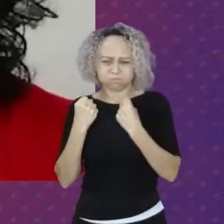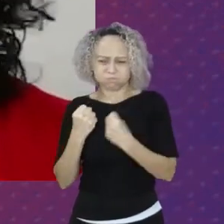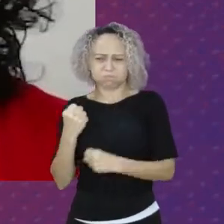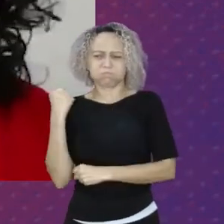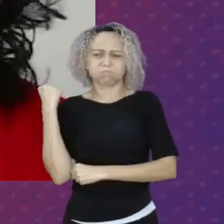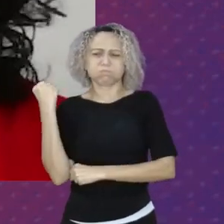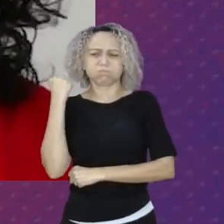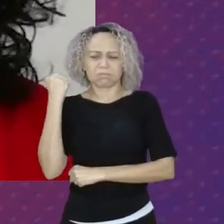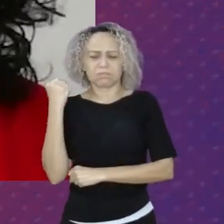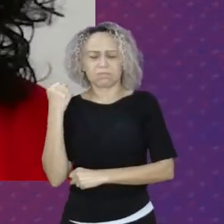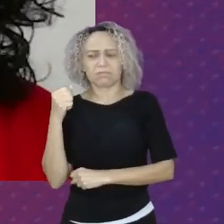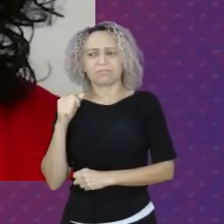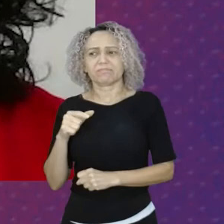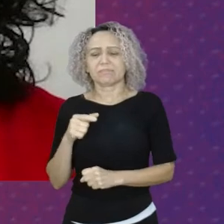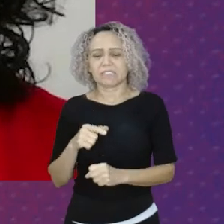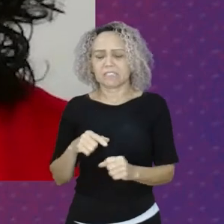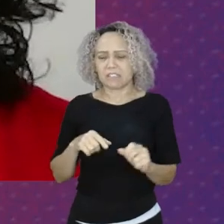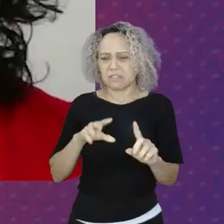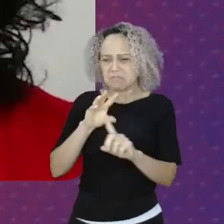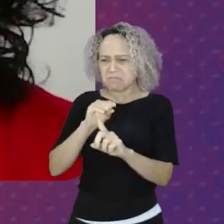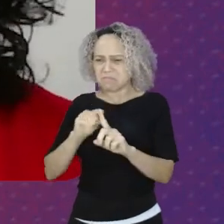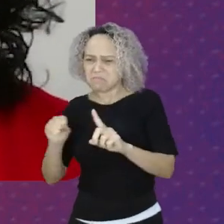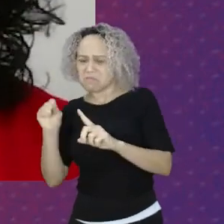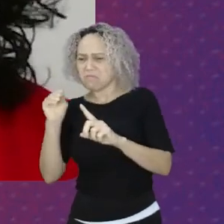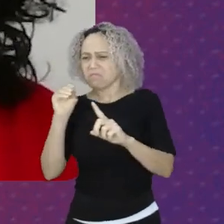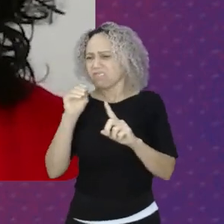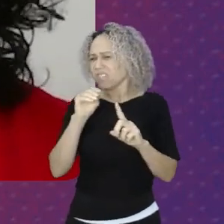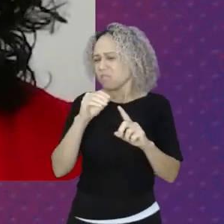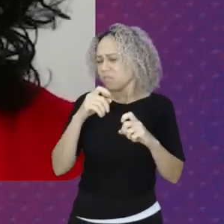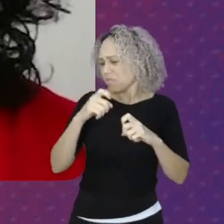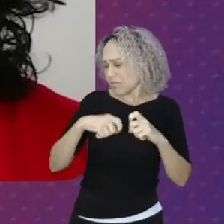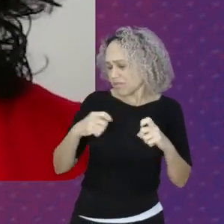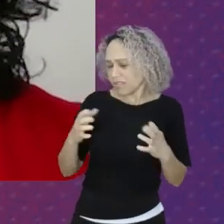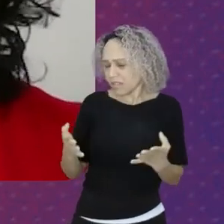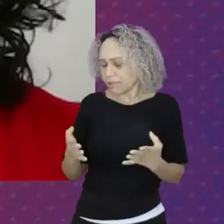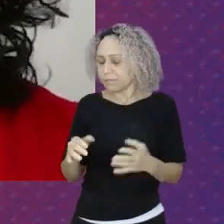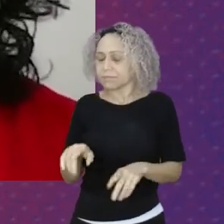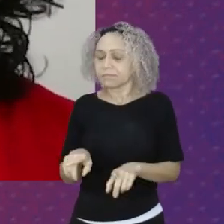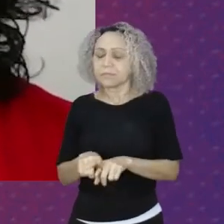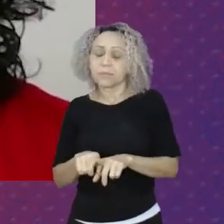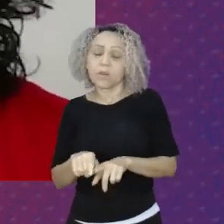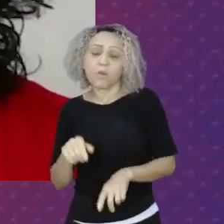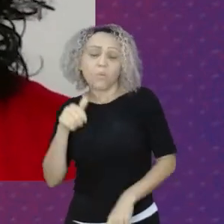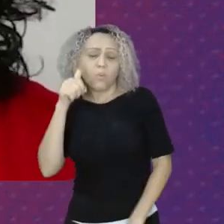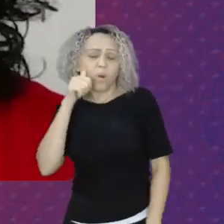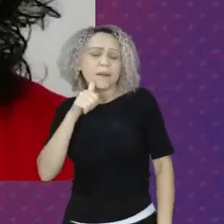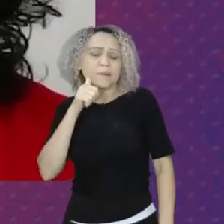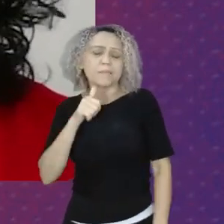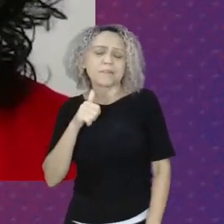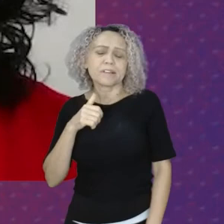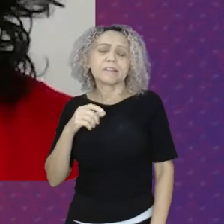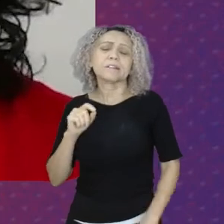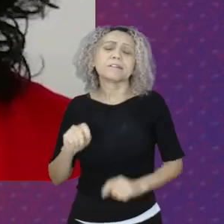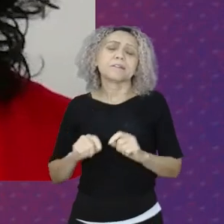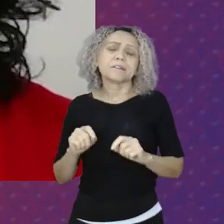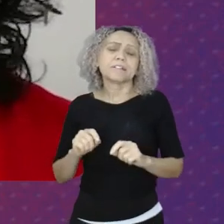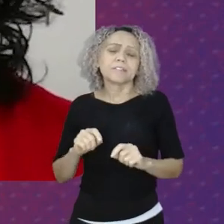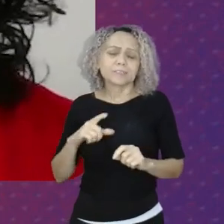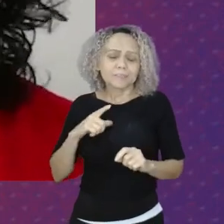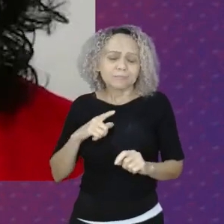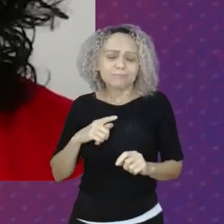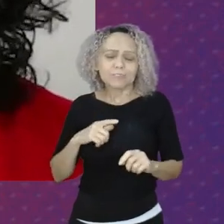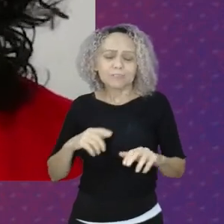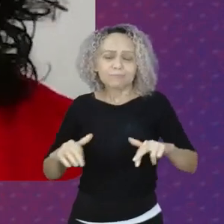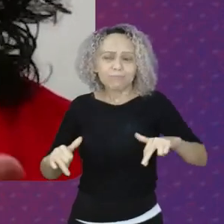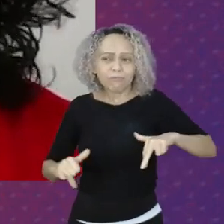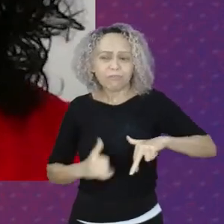traz prejuízos para o seu desenvolvimento enquanto uma mulher plena, saudável. E eu estou falando de mulher